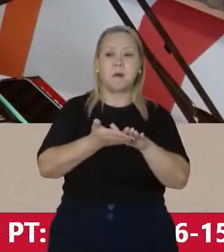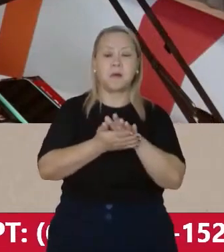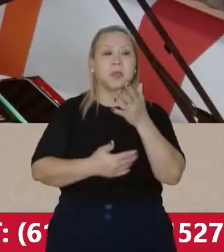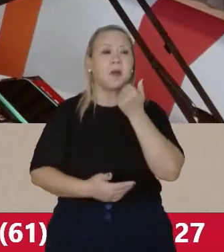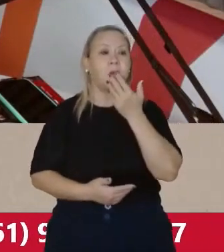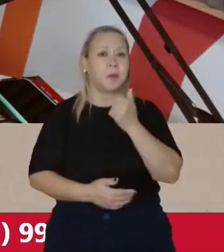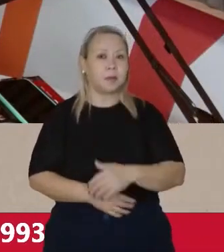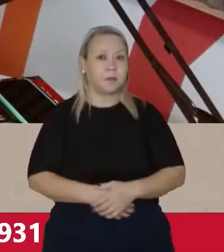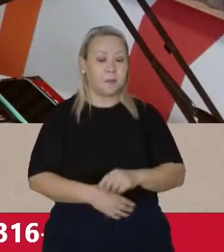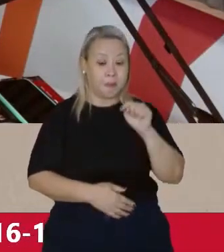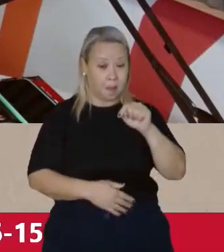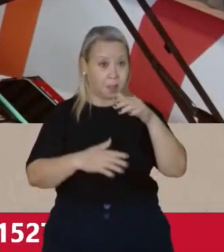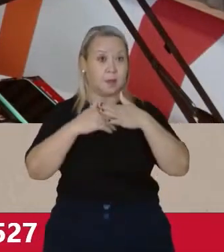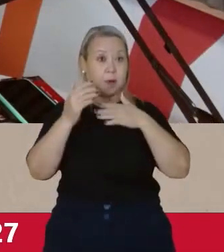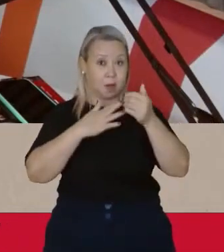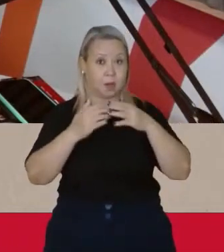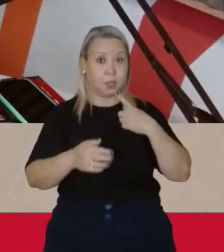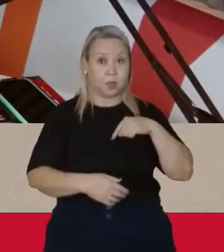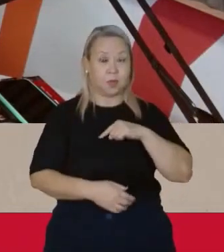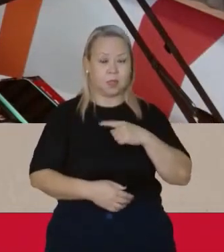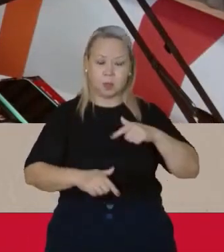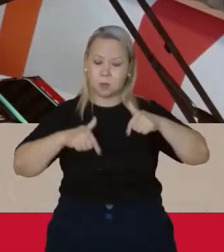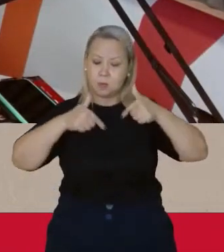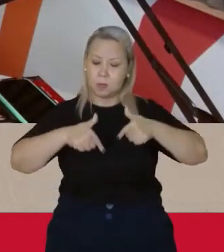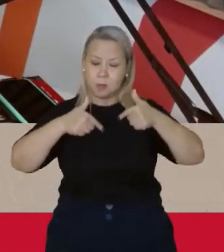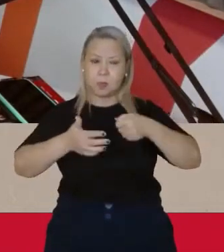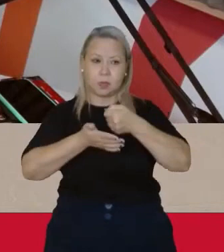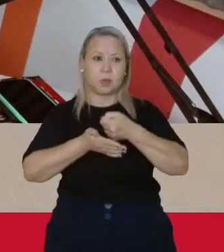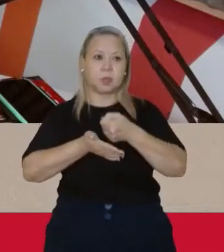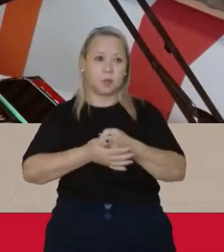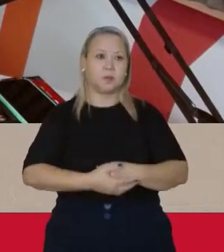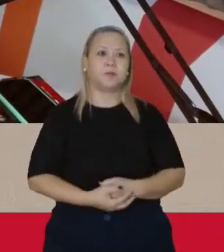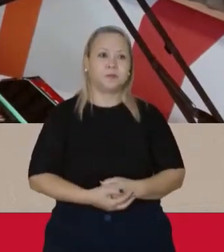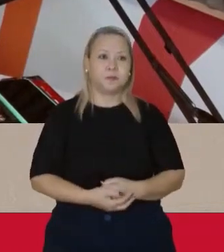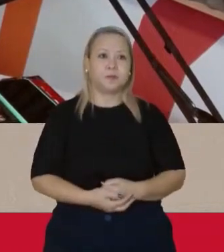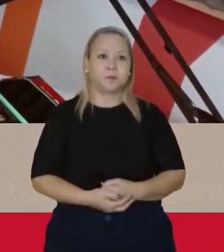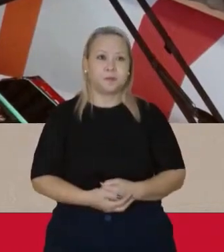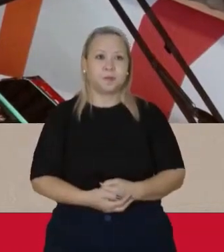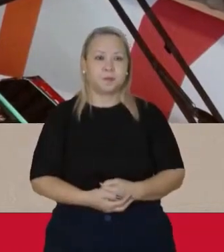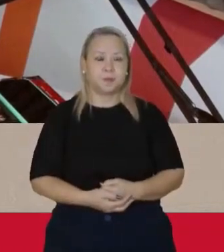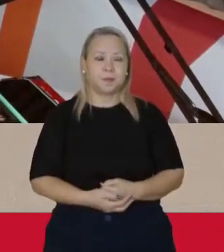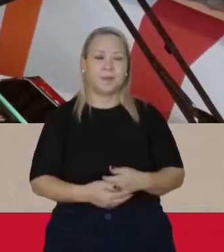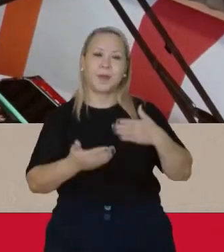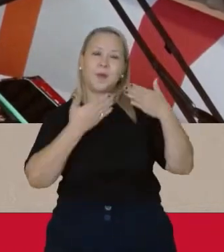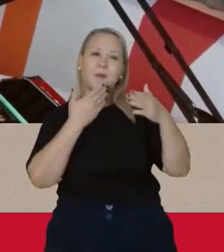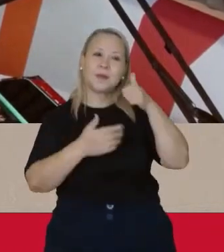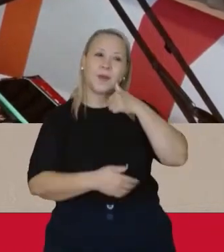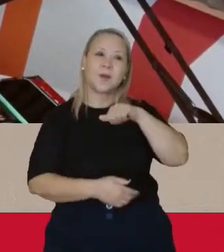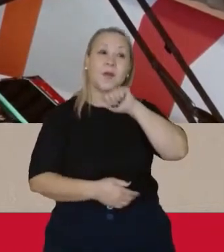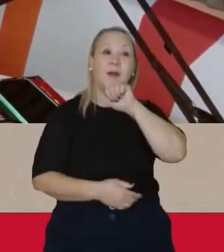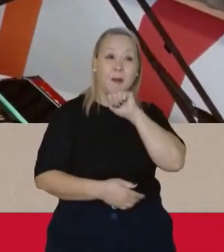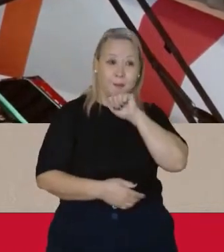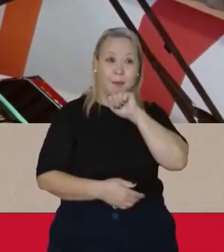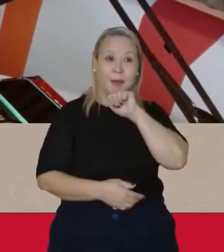Essa é a prática e é a nossa luta. Eu estou conversando com a mãe Torodi